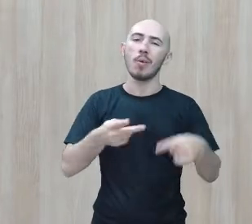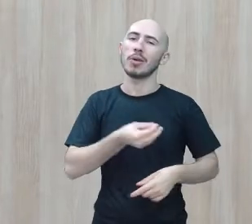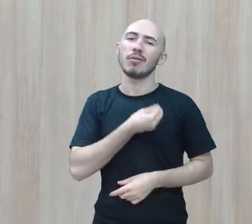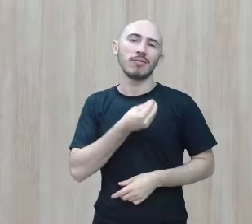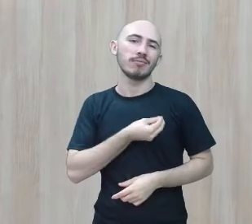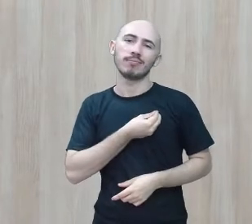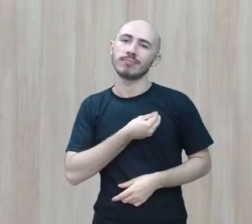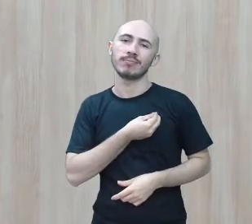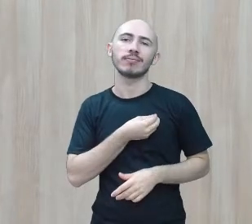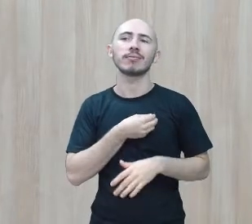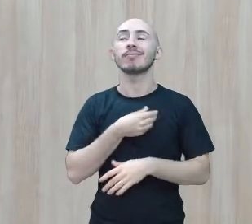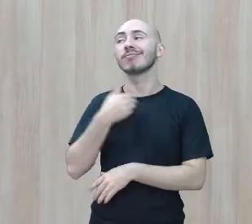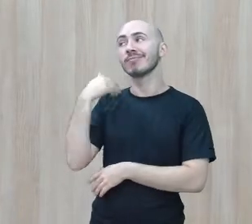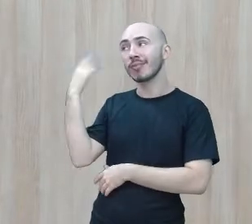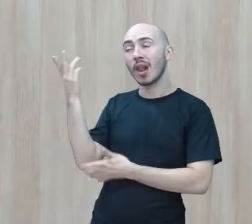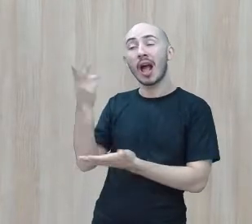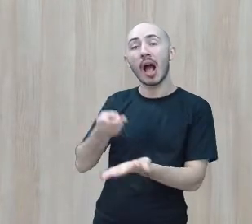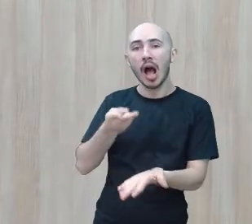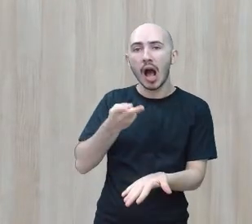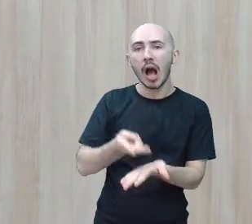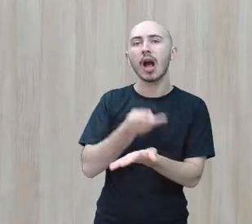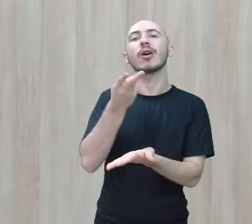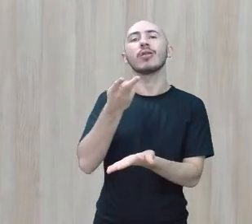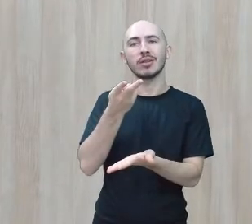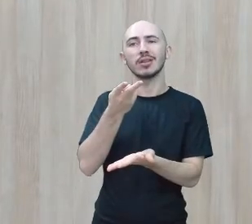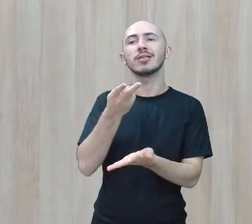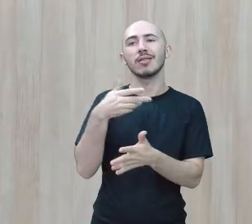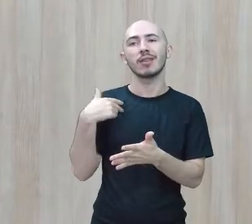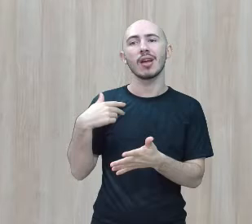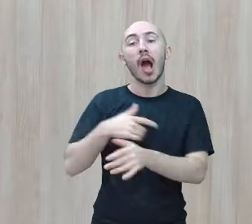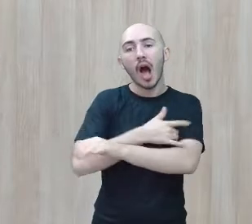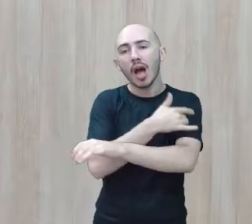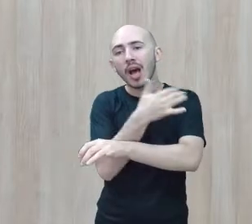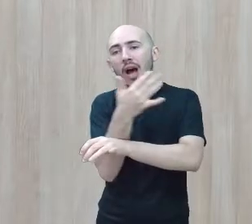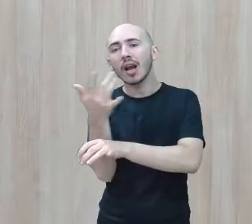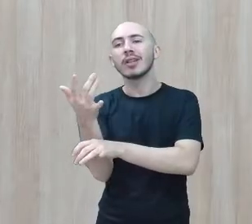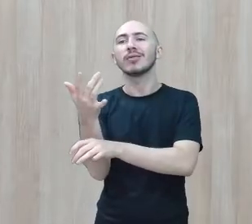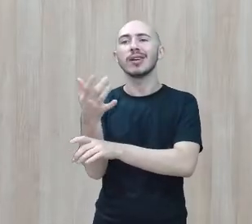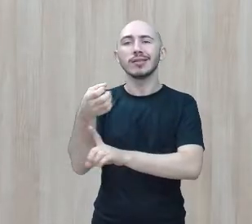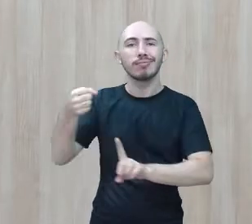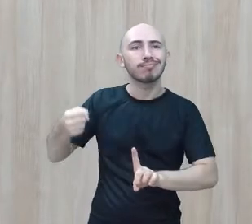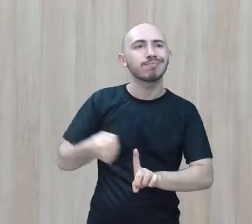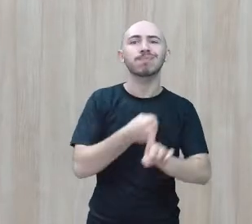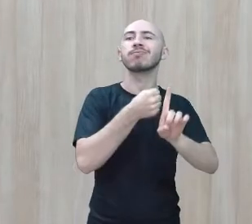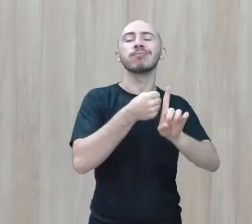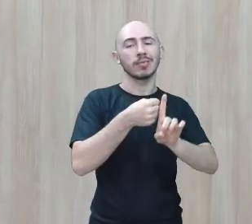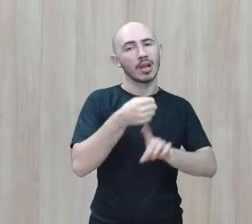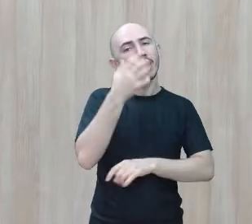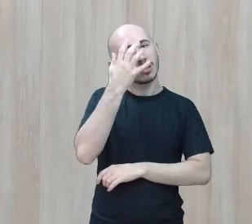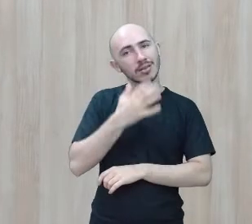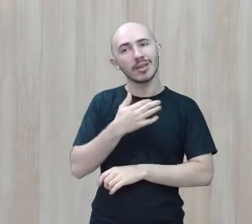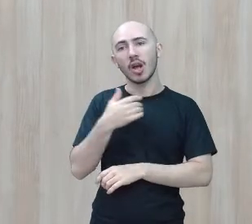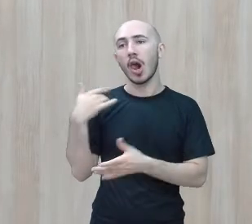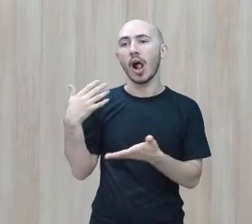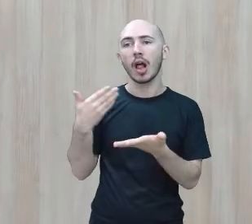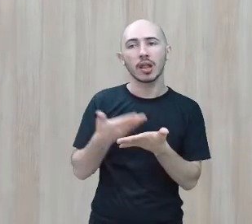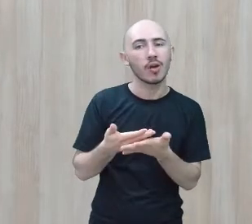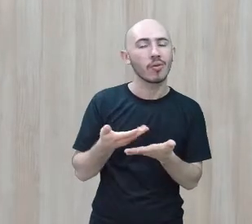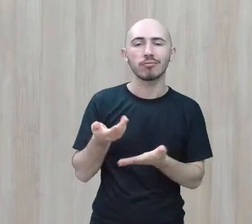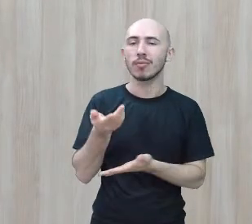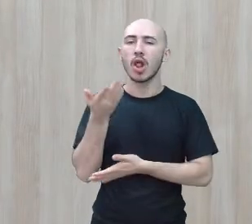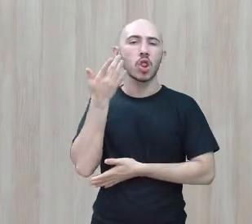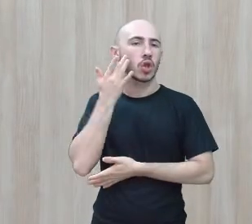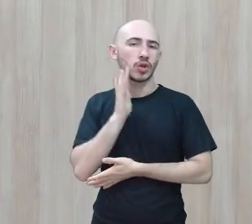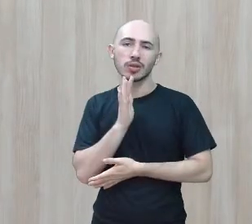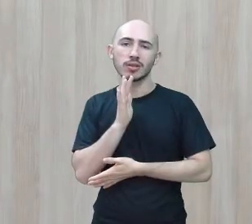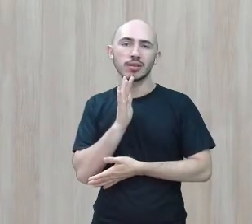sim foi um acidente, né, de um impacto ambiental que até hoje não se sabe como nem